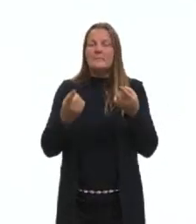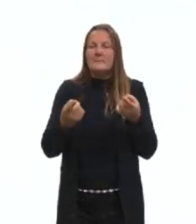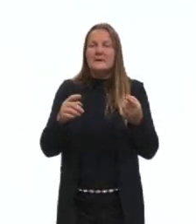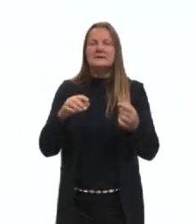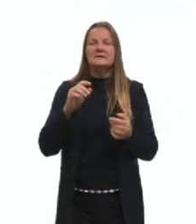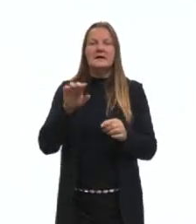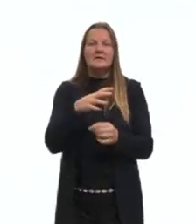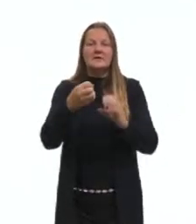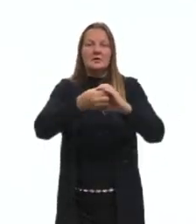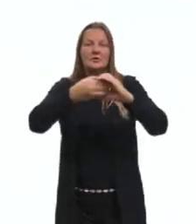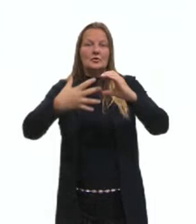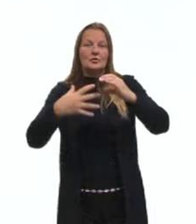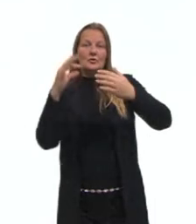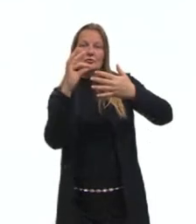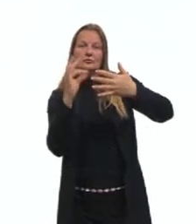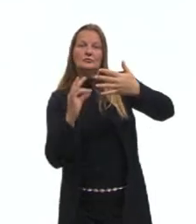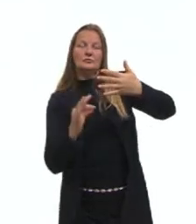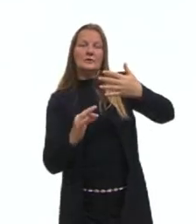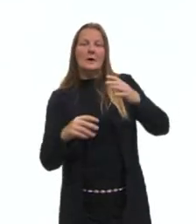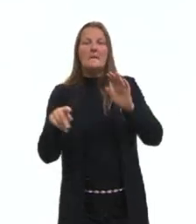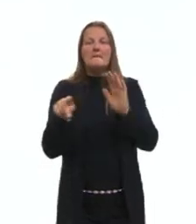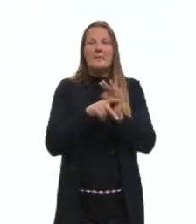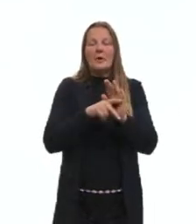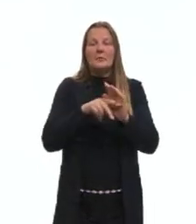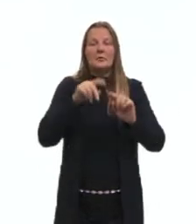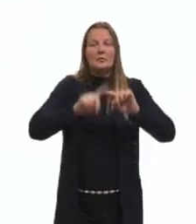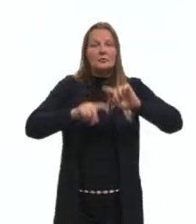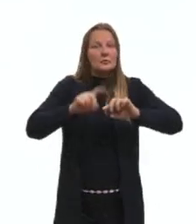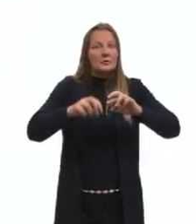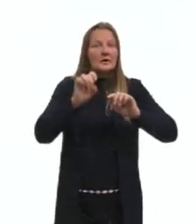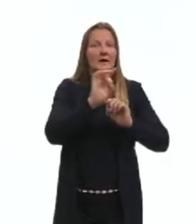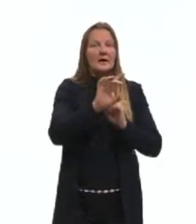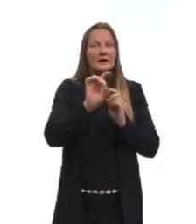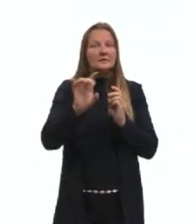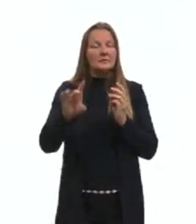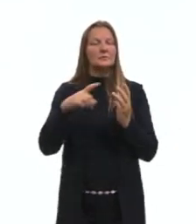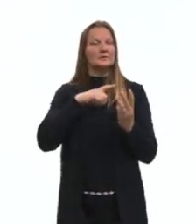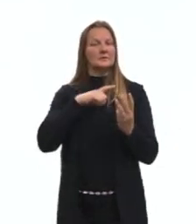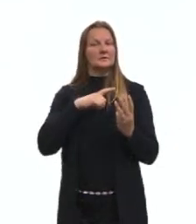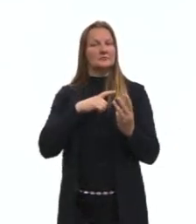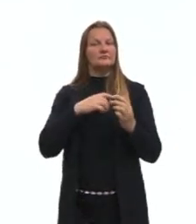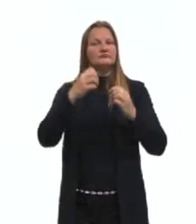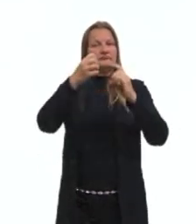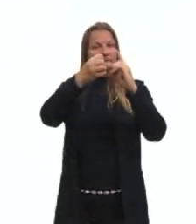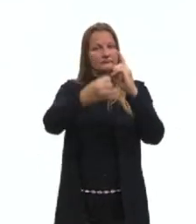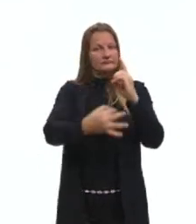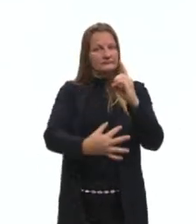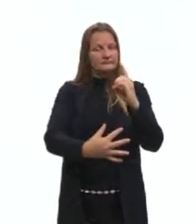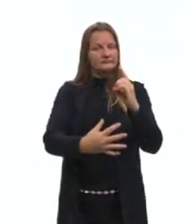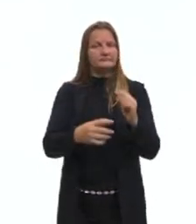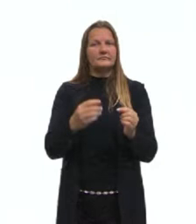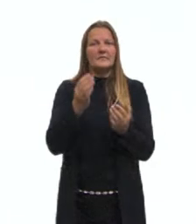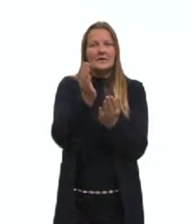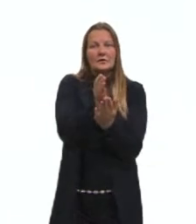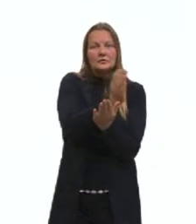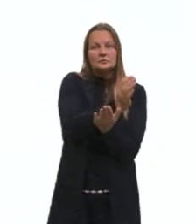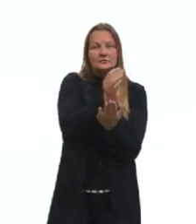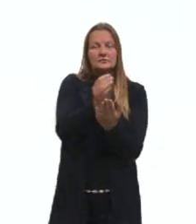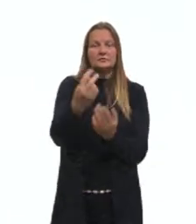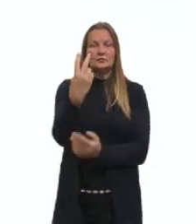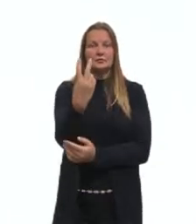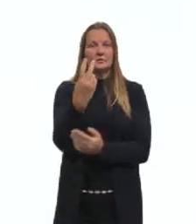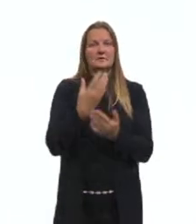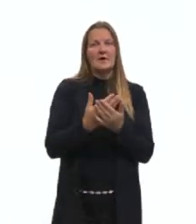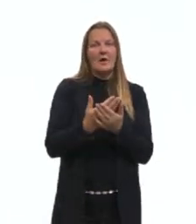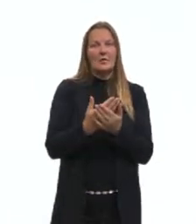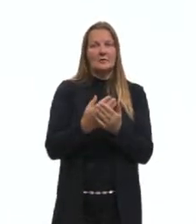conseguem ser classificadas por algumas propriedades específicas que cada uma delas tem né definidas e Eu dividi em duas aulas tá